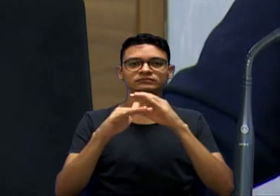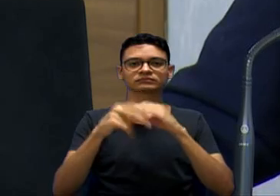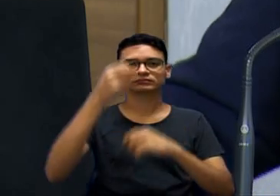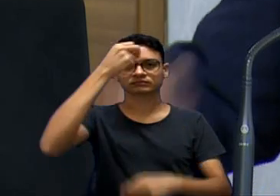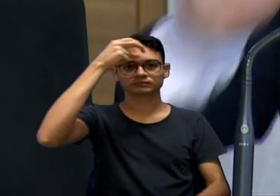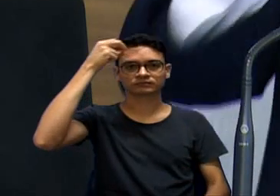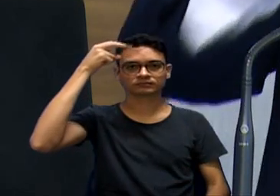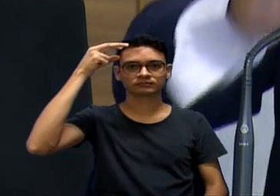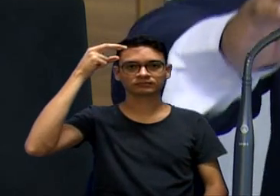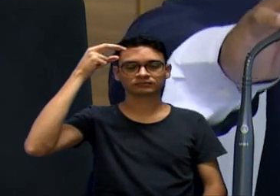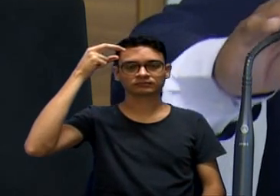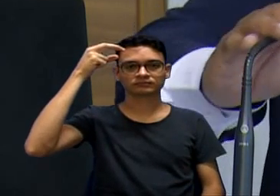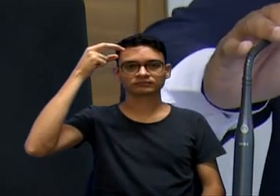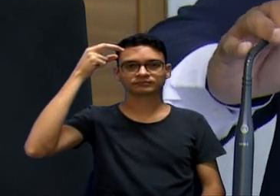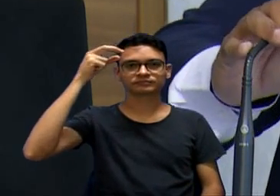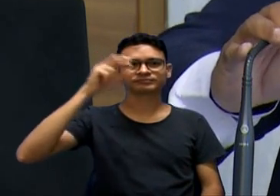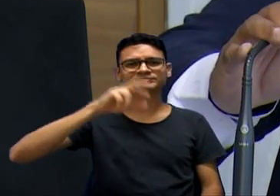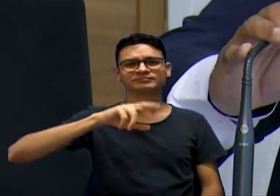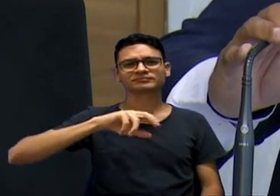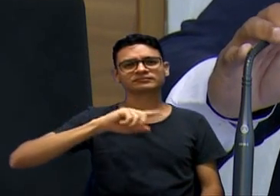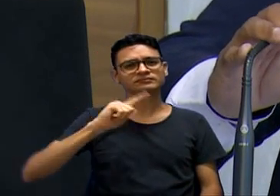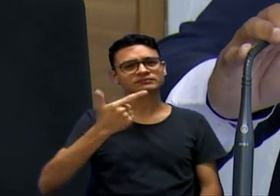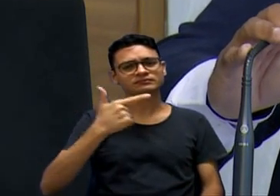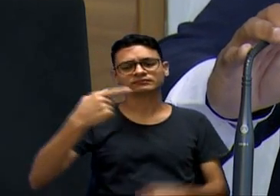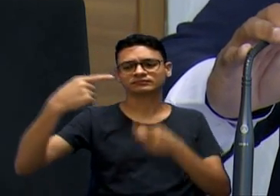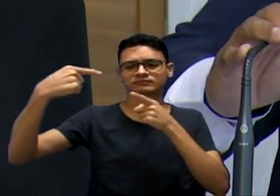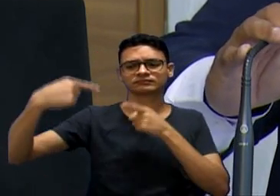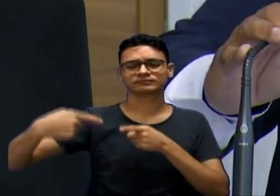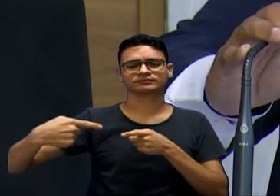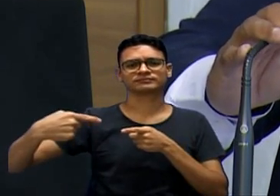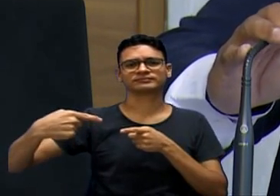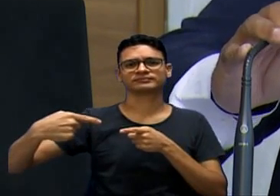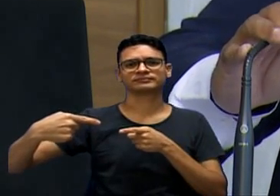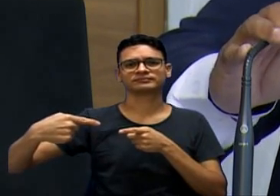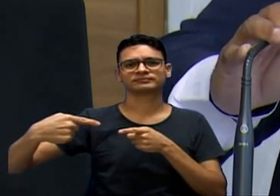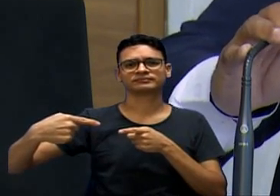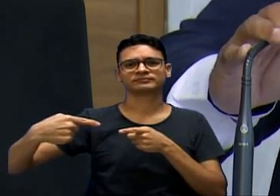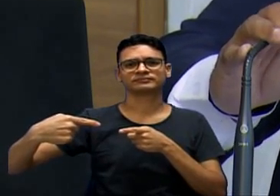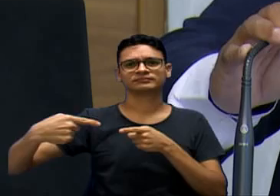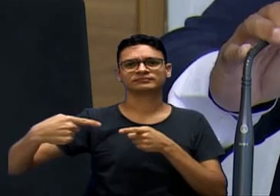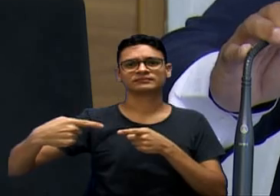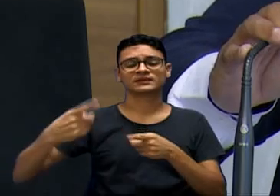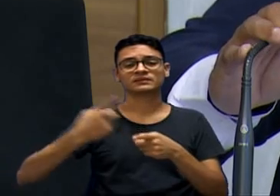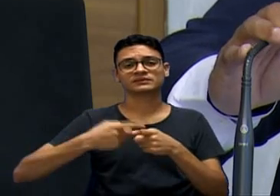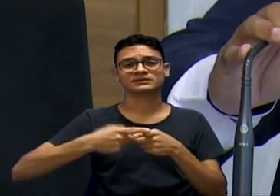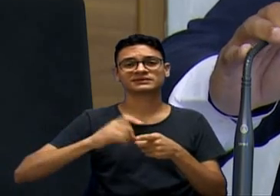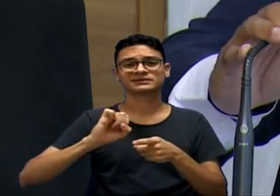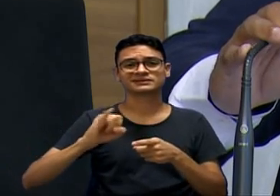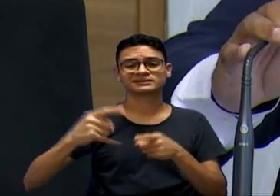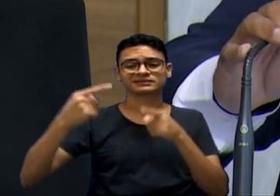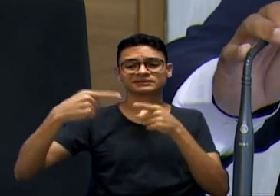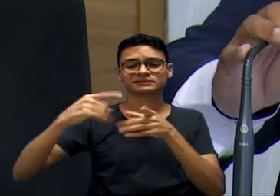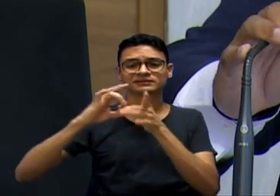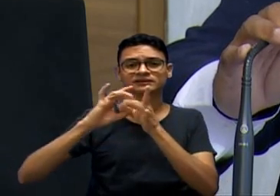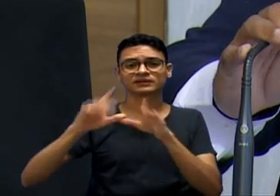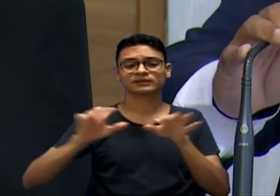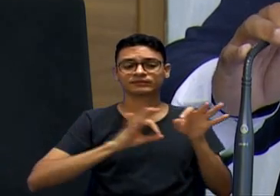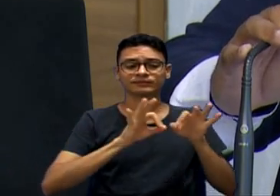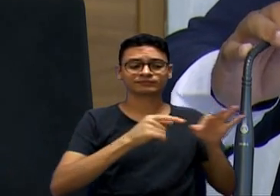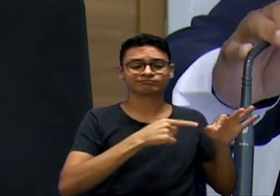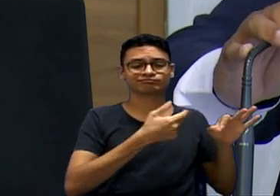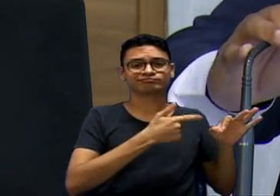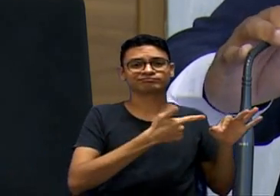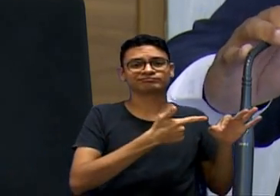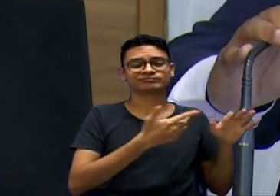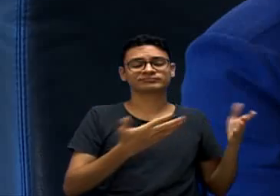Executivo. Não tem debate, vereadora. Ah, porque senão nós vamos abrir o debate aqui num projeto que não tem.